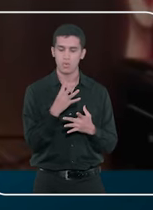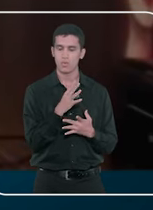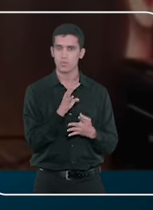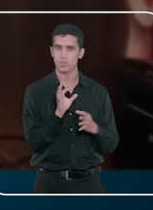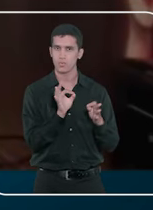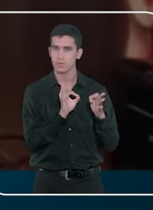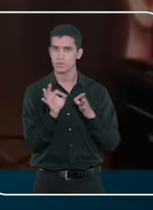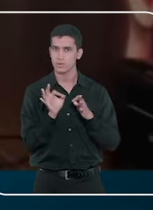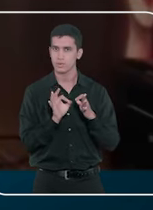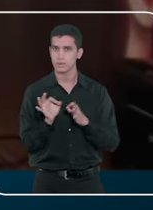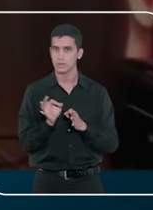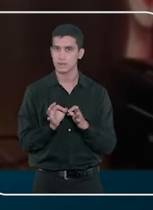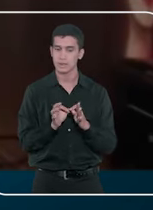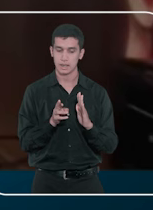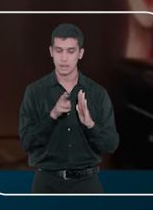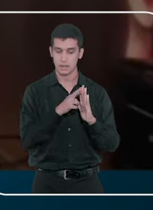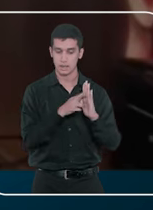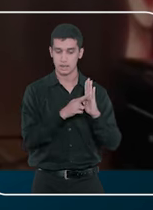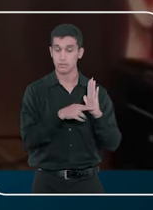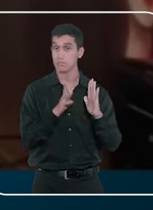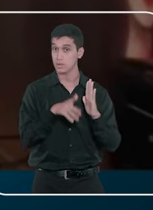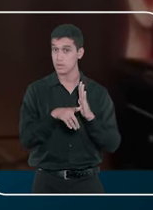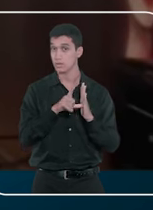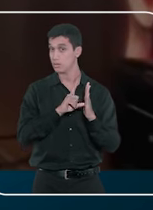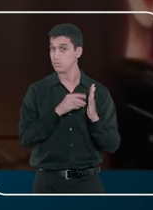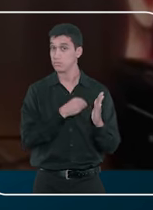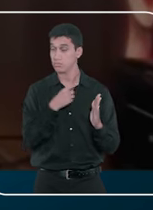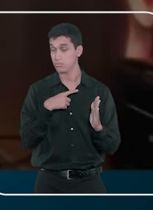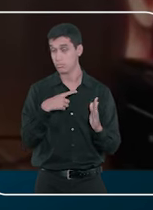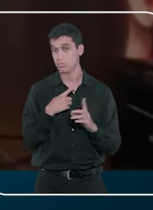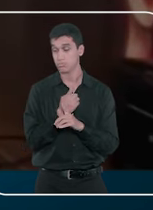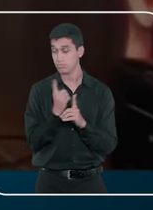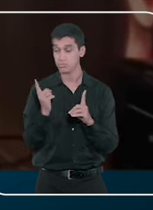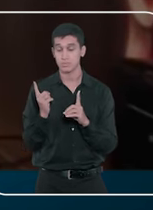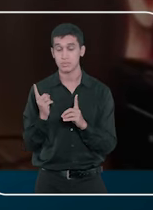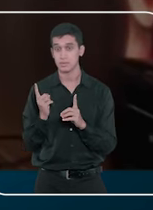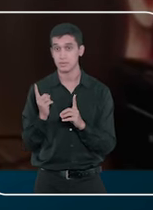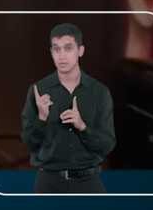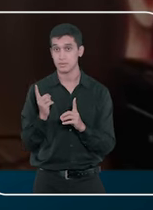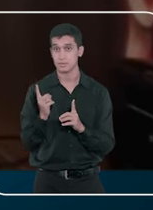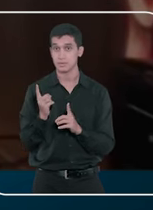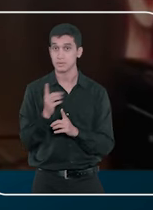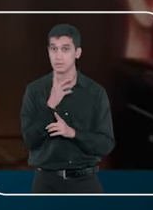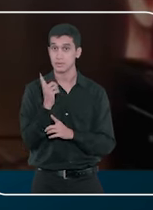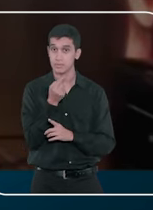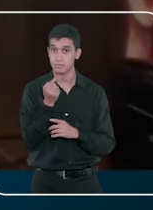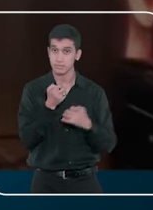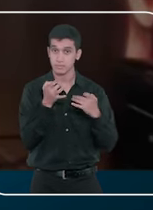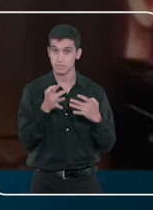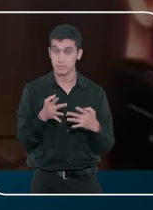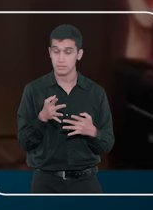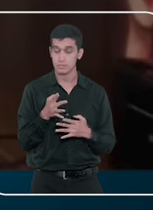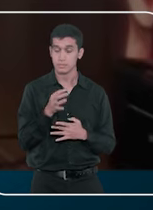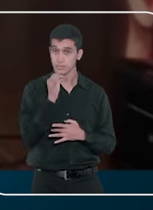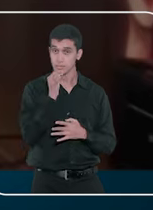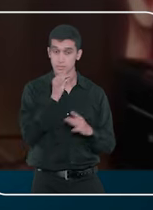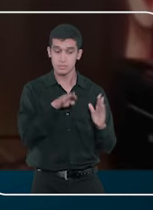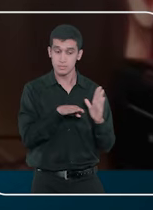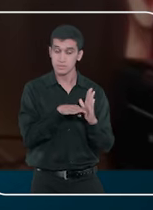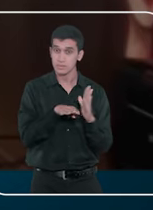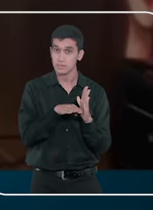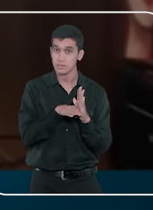sofisticação regramentos já existentes. Então, nós estamos falando de, na colaboração,